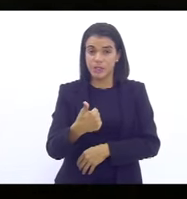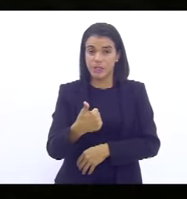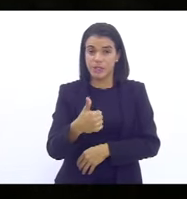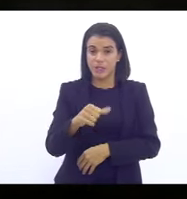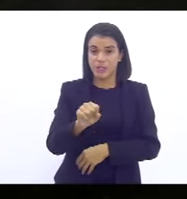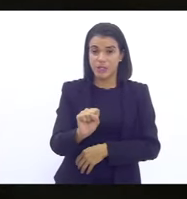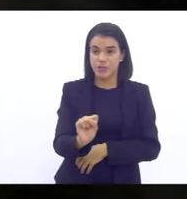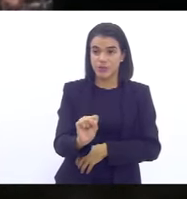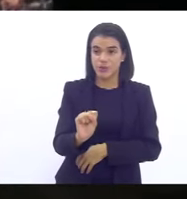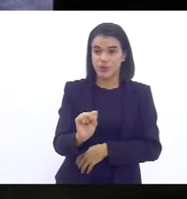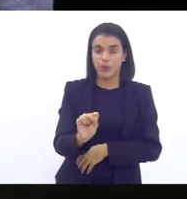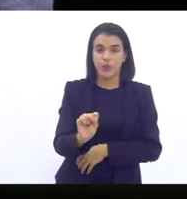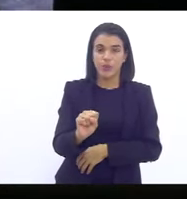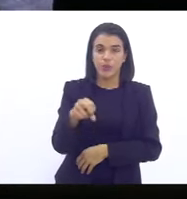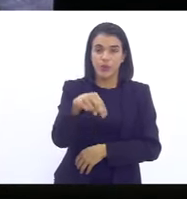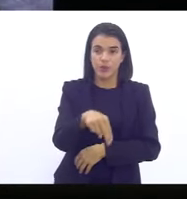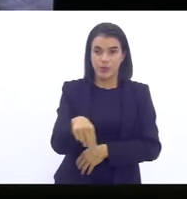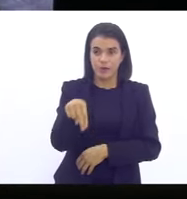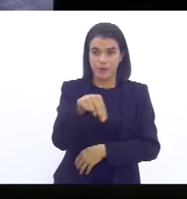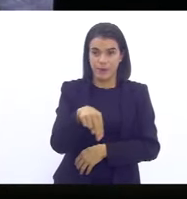no dia 18/11.